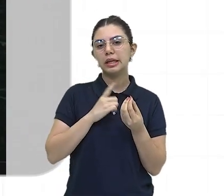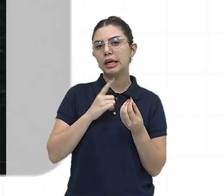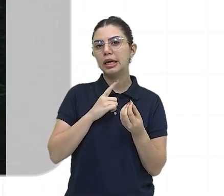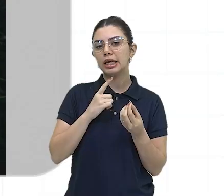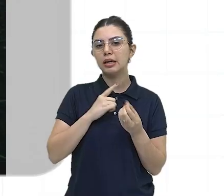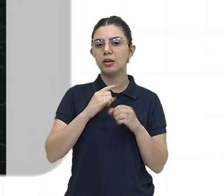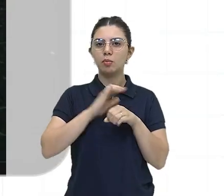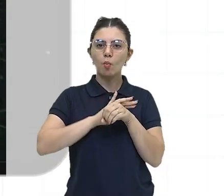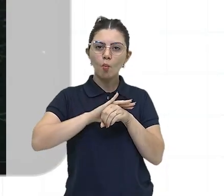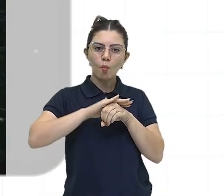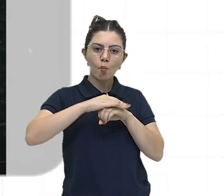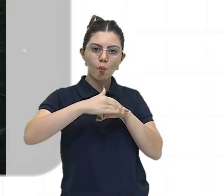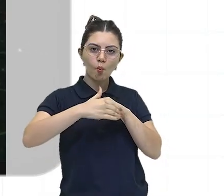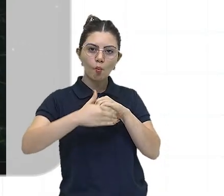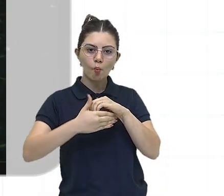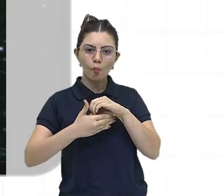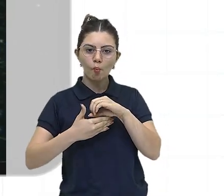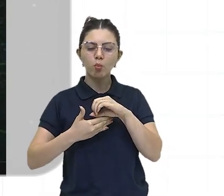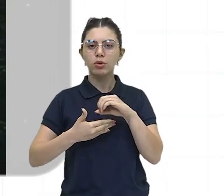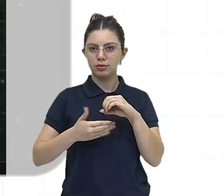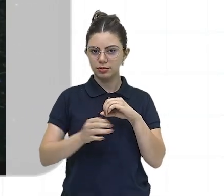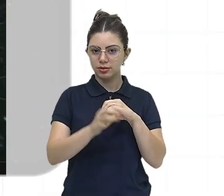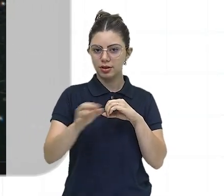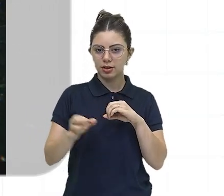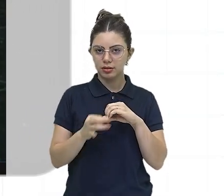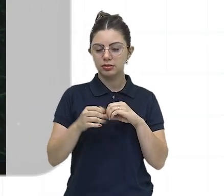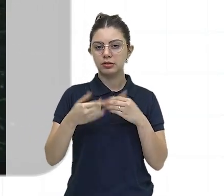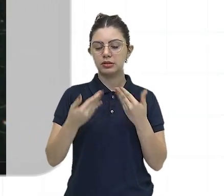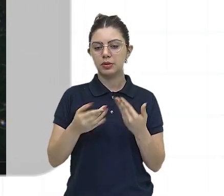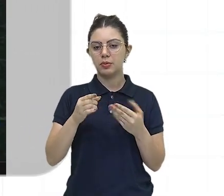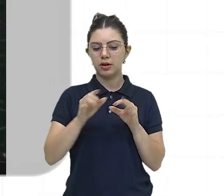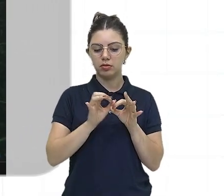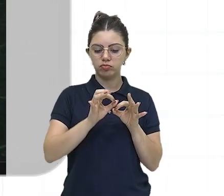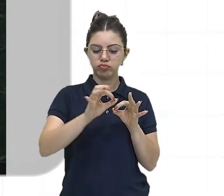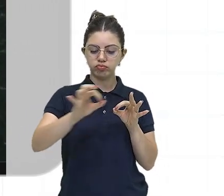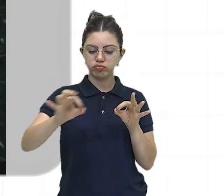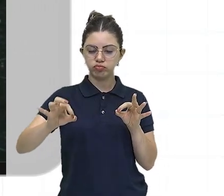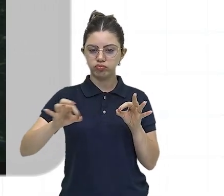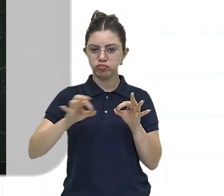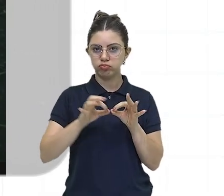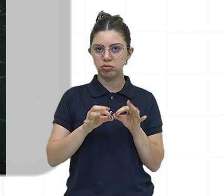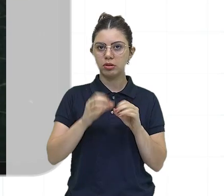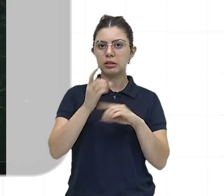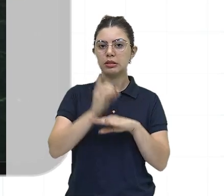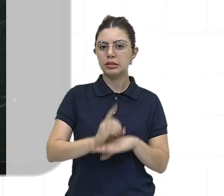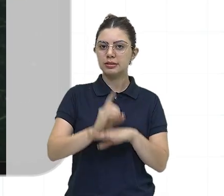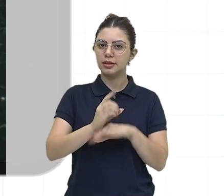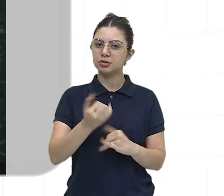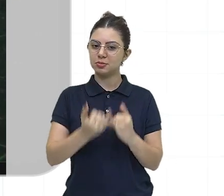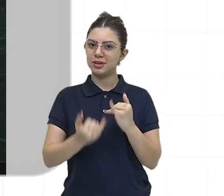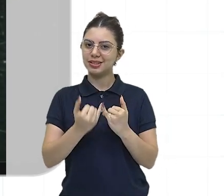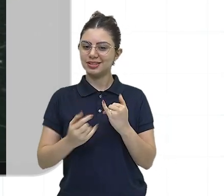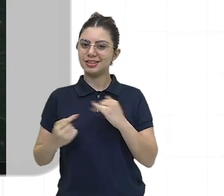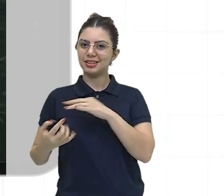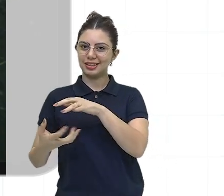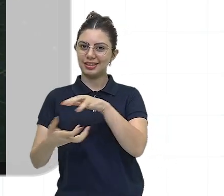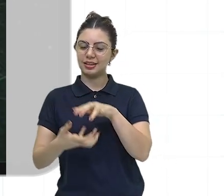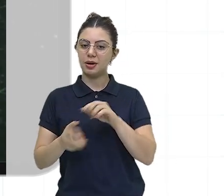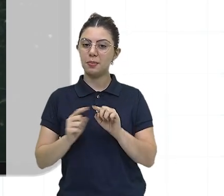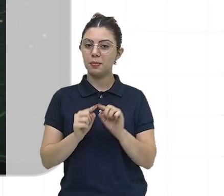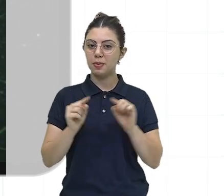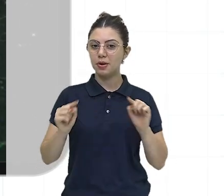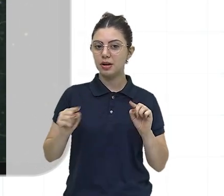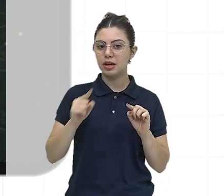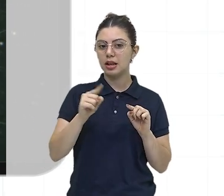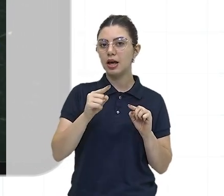mais lisa, ela tem tamanho e massa muito parecido com o nosso planeta, mas diferente da Terra, a sua